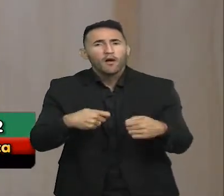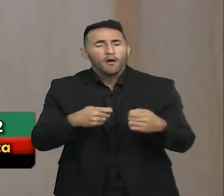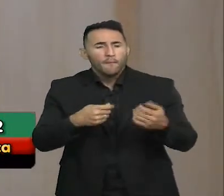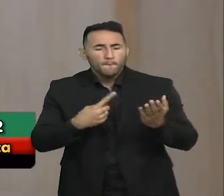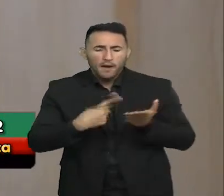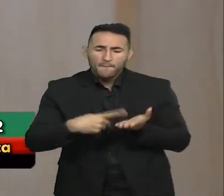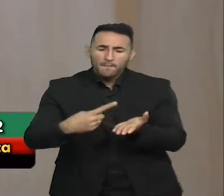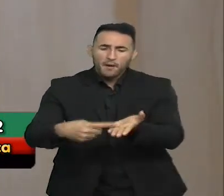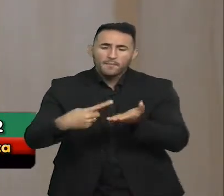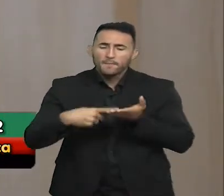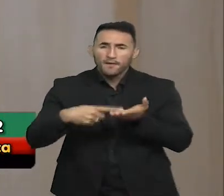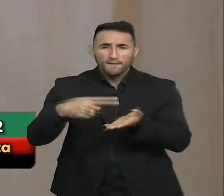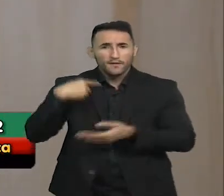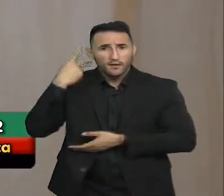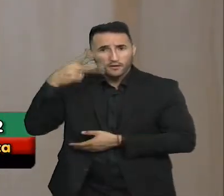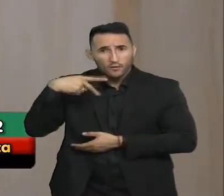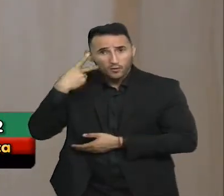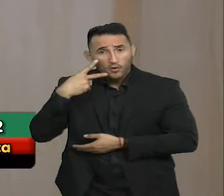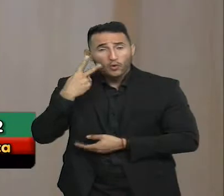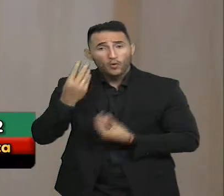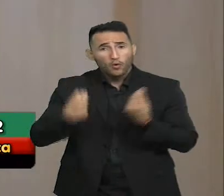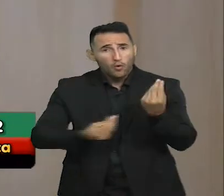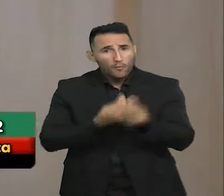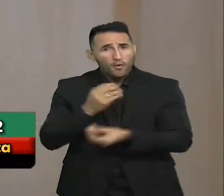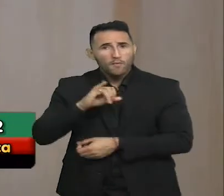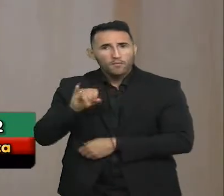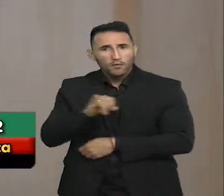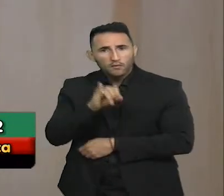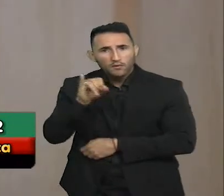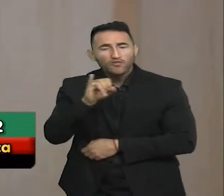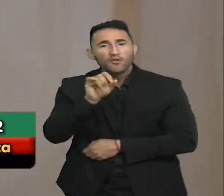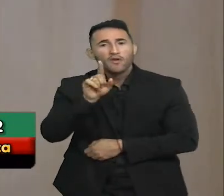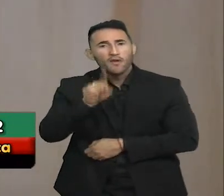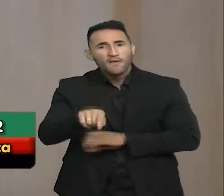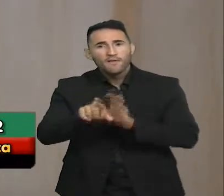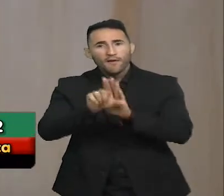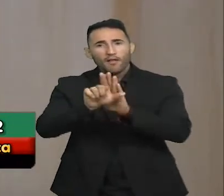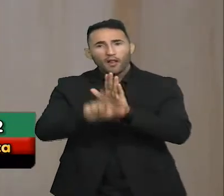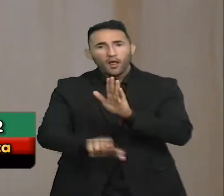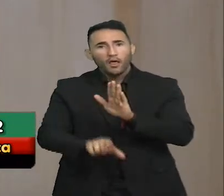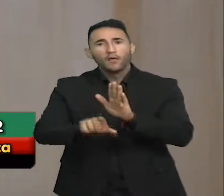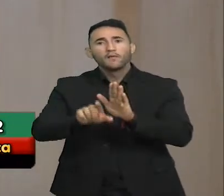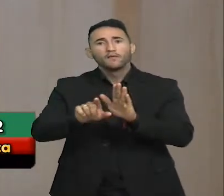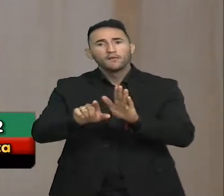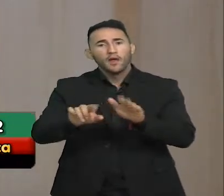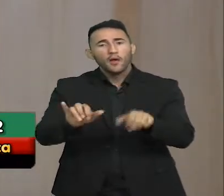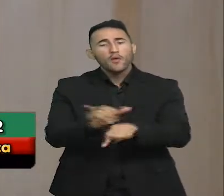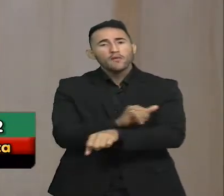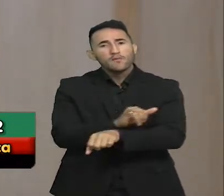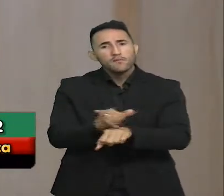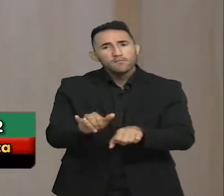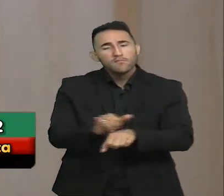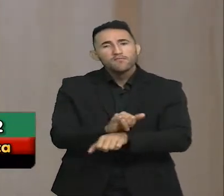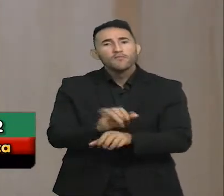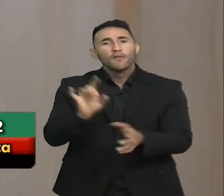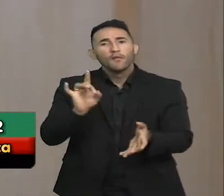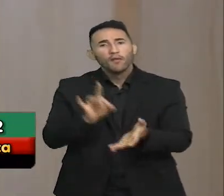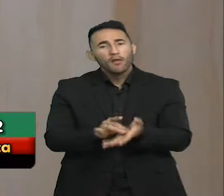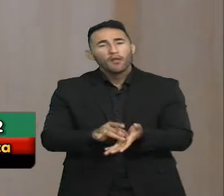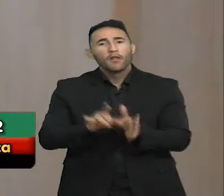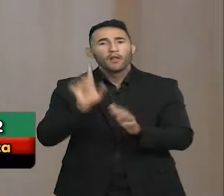sensibilizem os vereadores da importância desse instrumento legal para a sociedade.